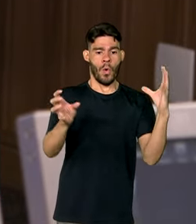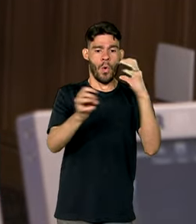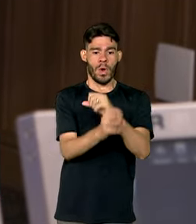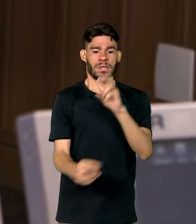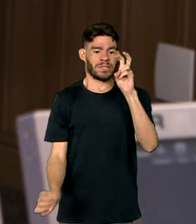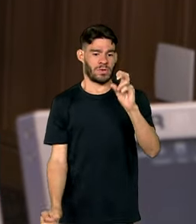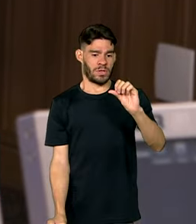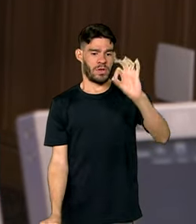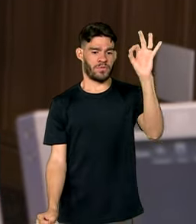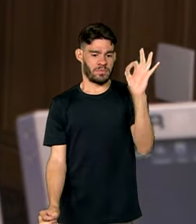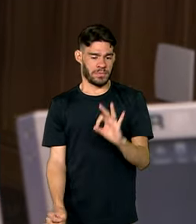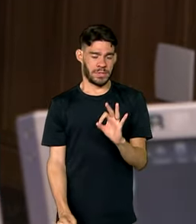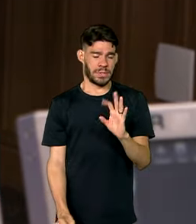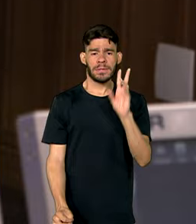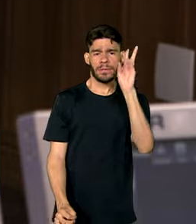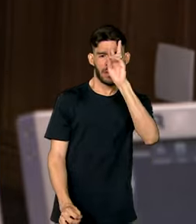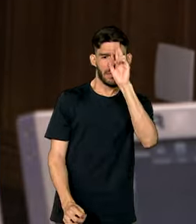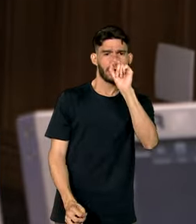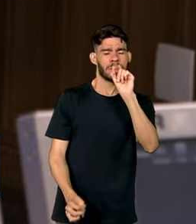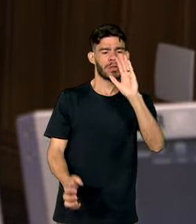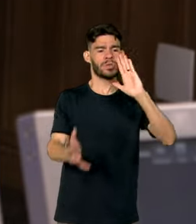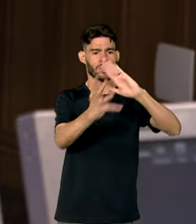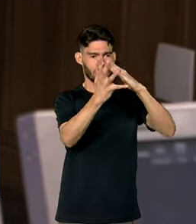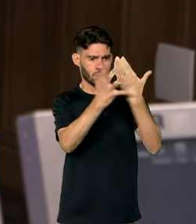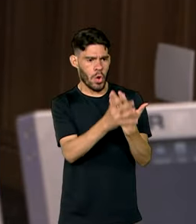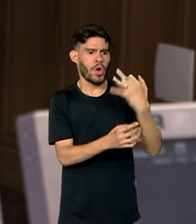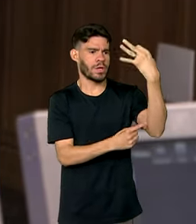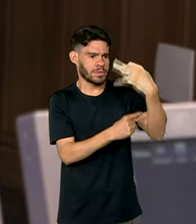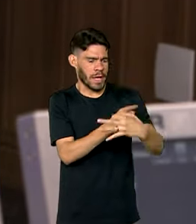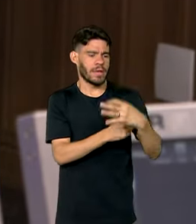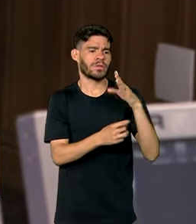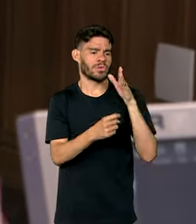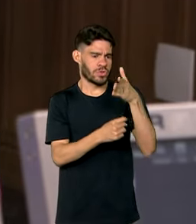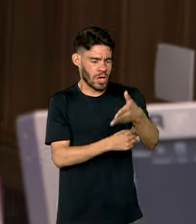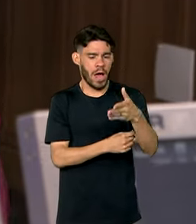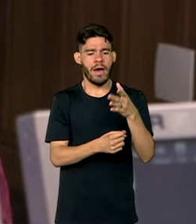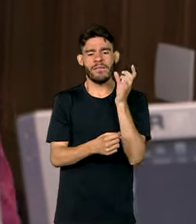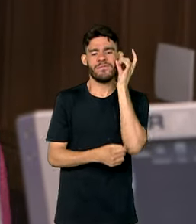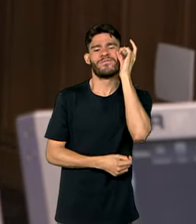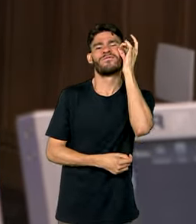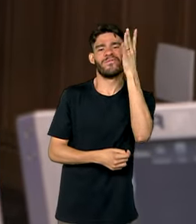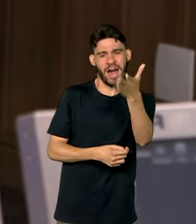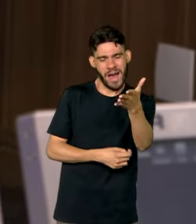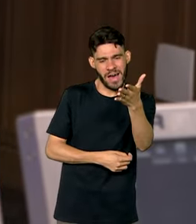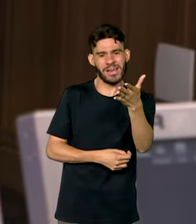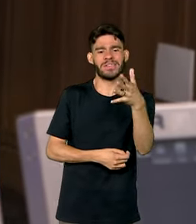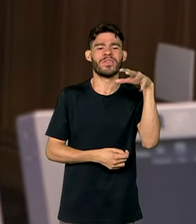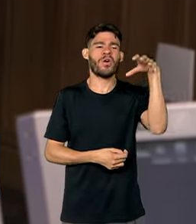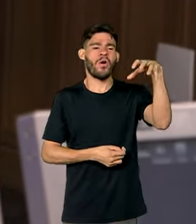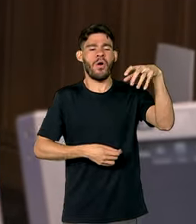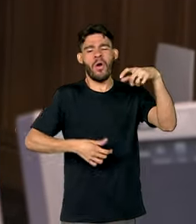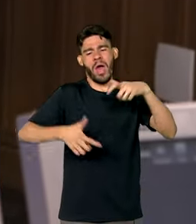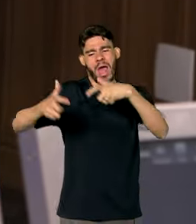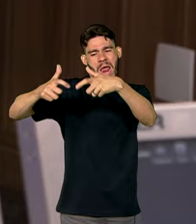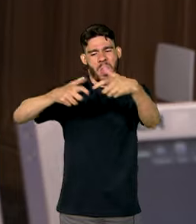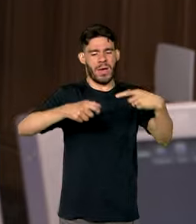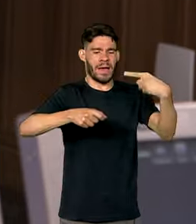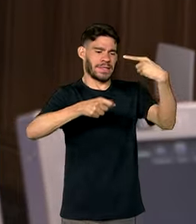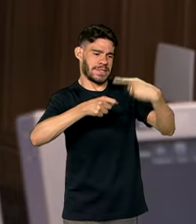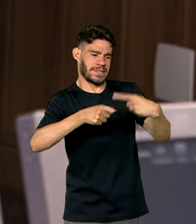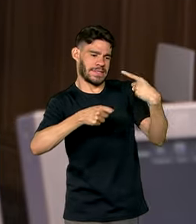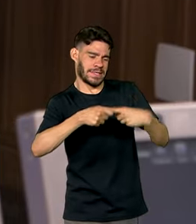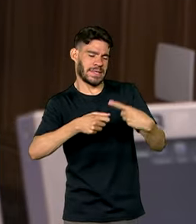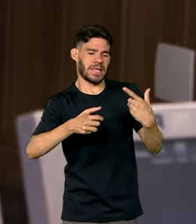por. Lembrando que aquelas que já estavam com velocidade adequada eram as mais fáceis né eram aquelas em regiões Urbanas em